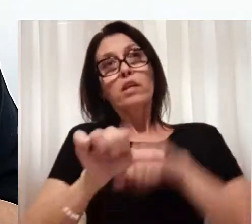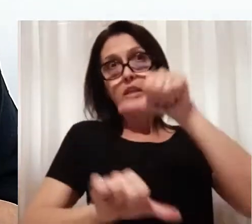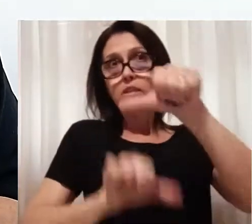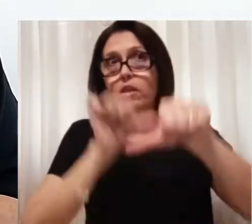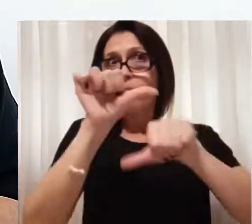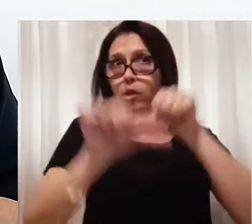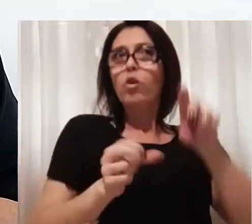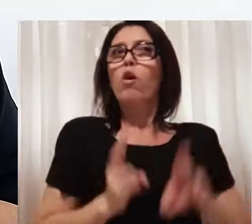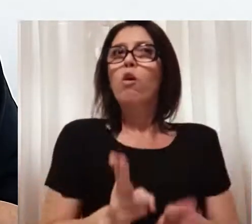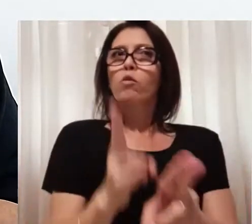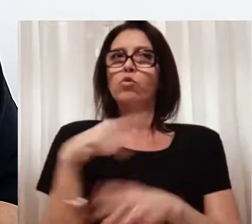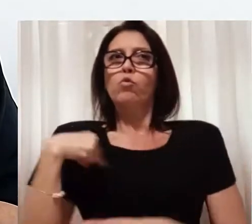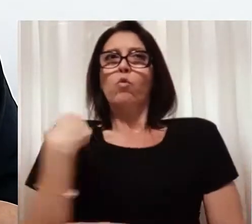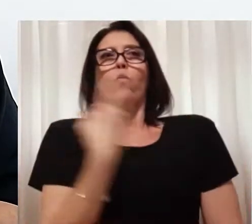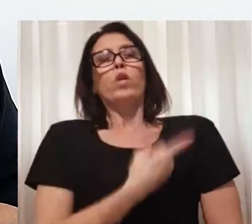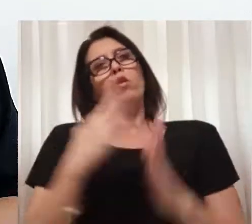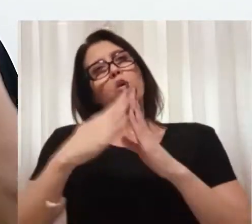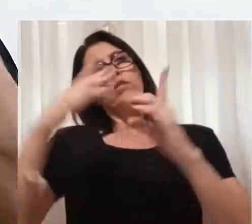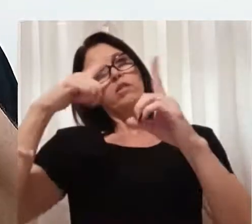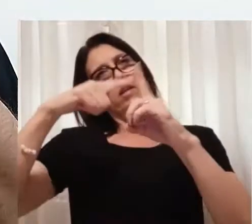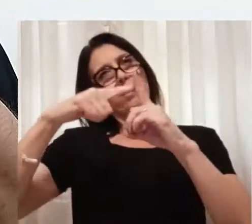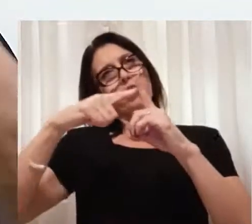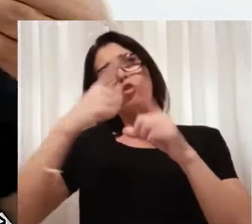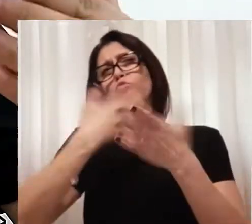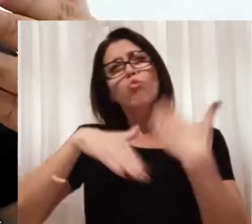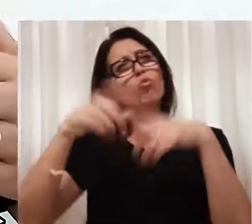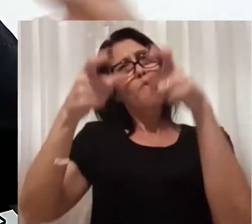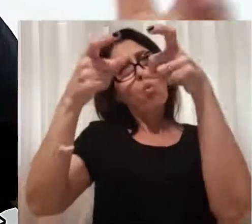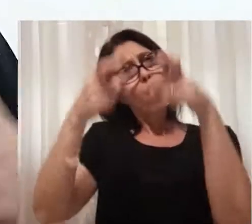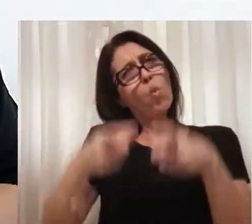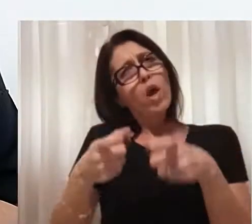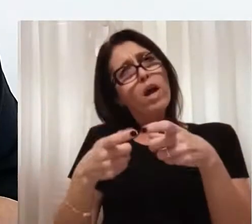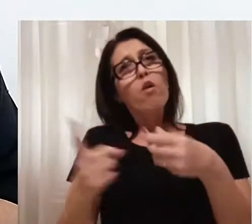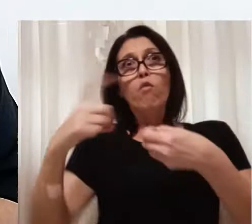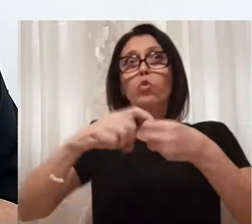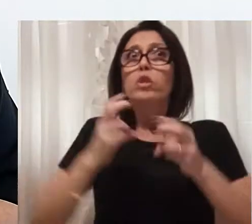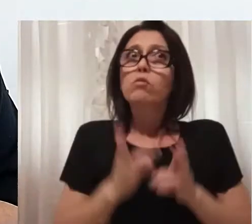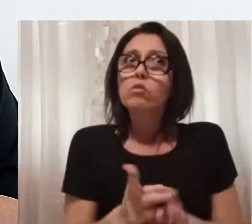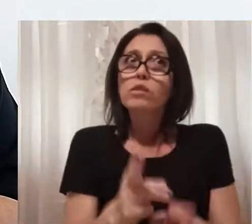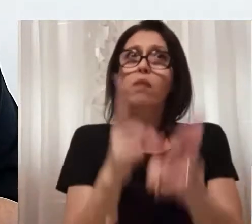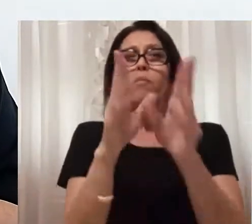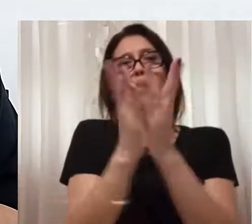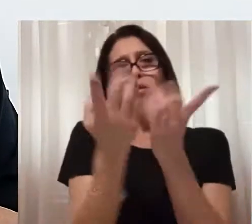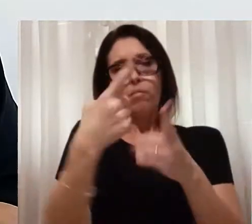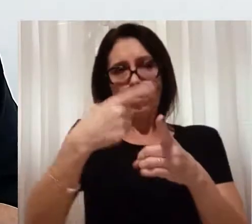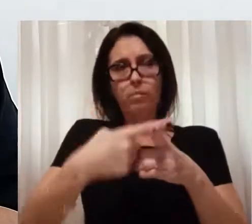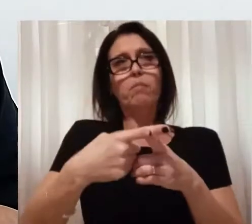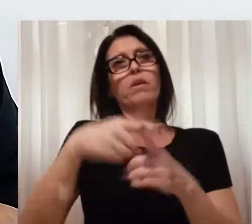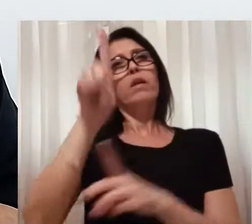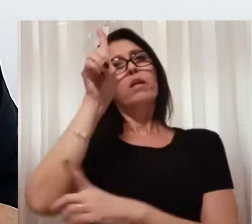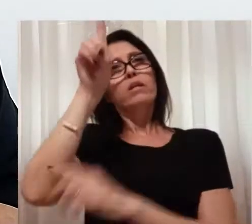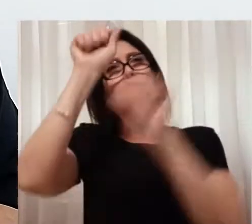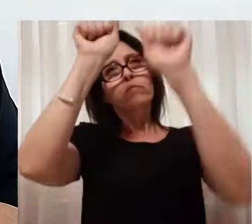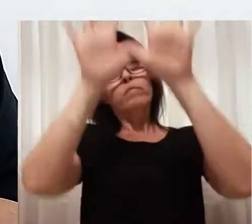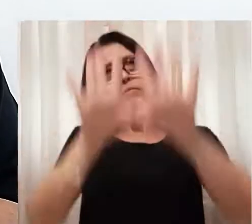sua palavra, e que a reforma continue em nós, na igreja e em todos os lugares. Voltemos sempre